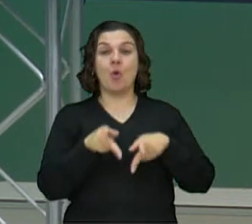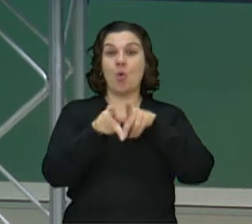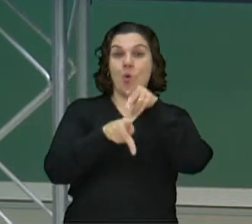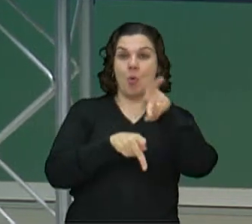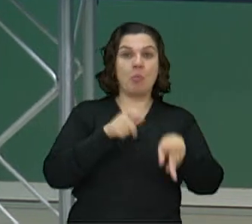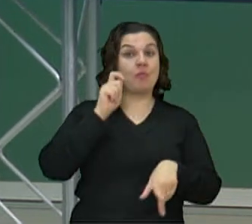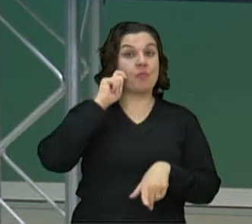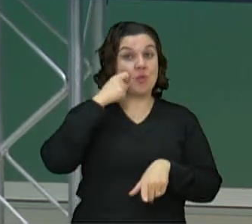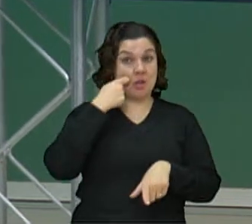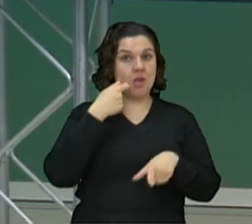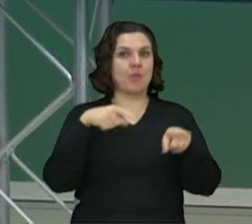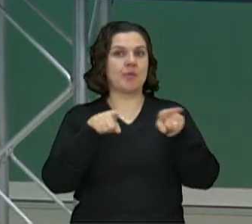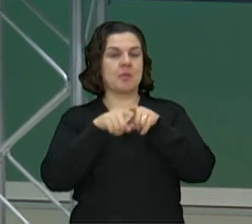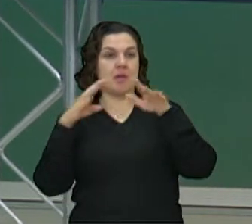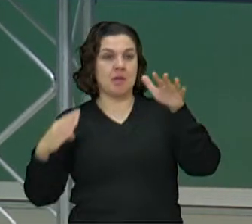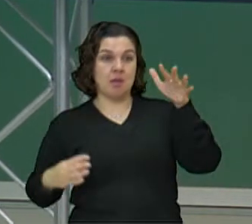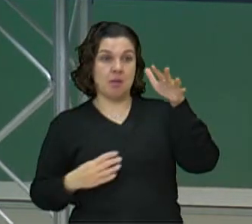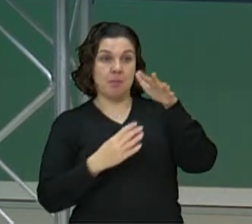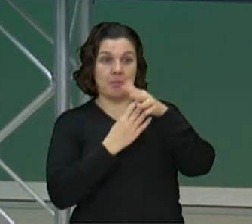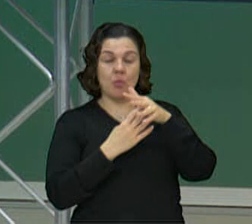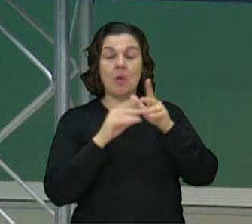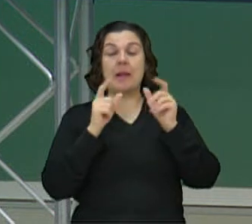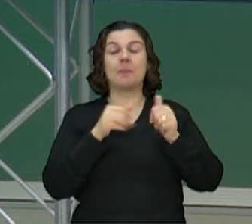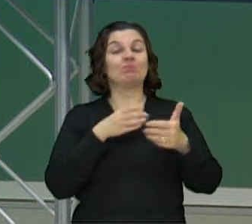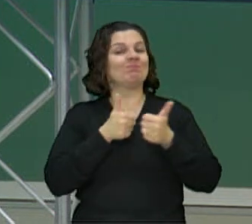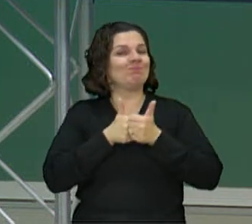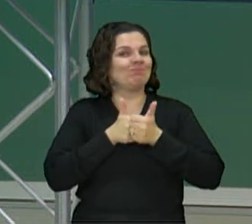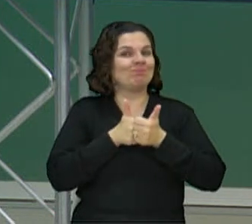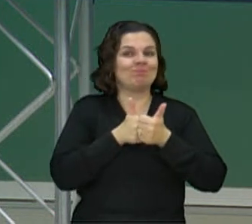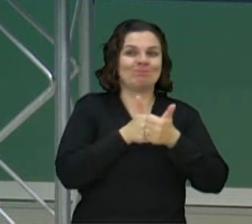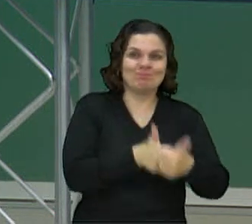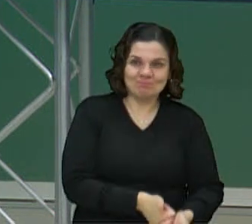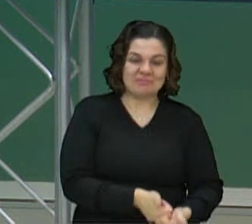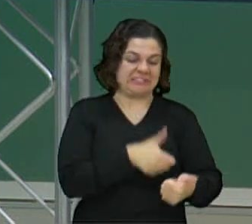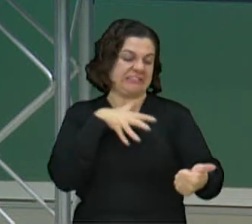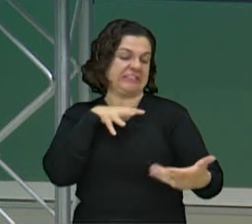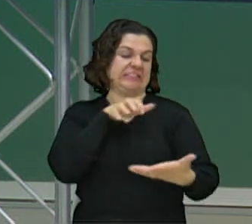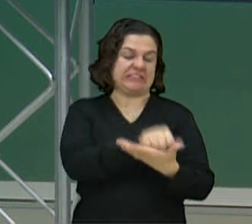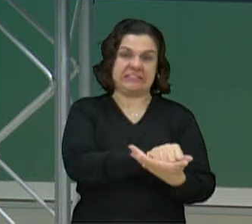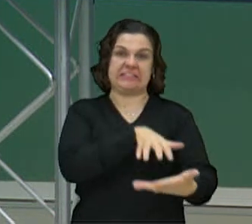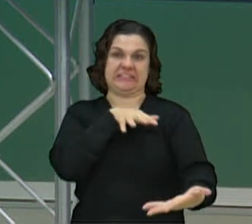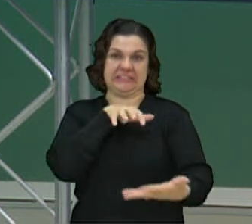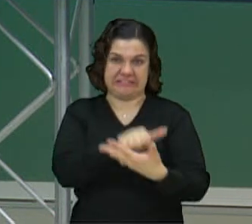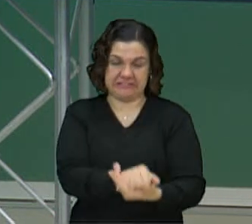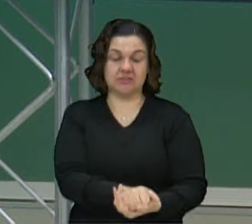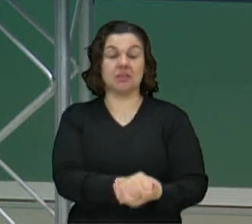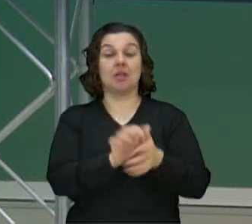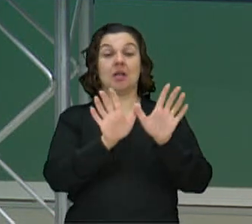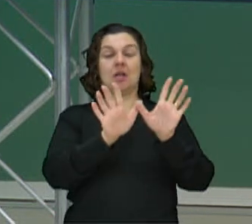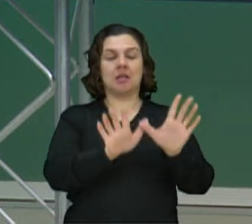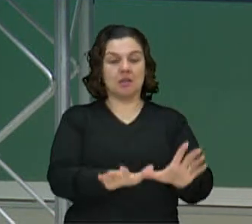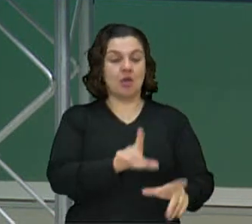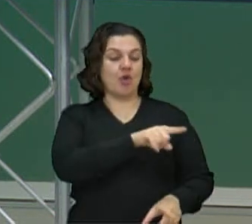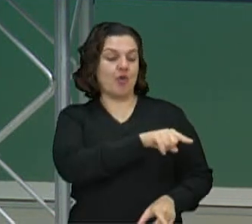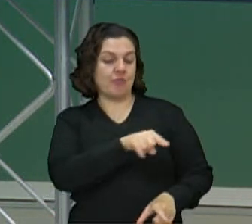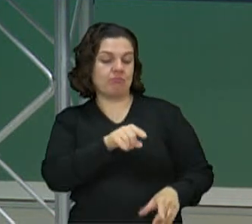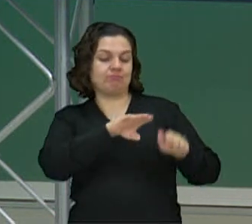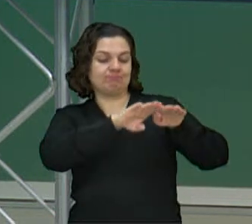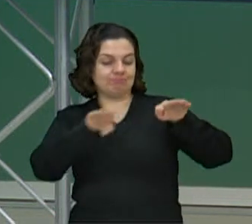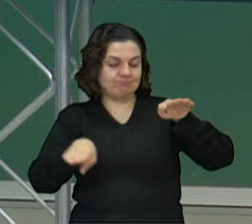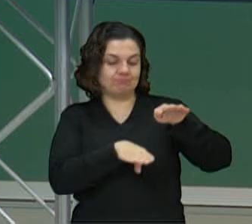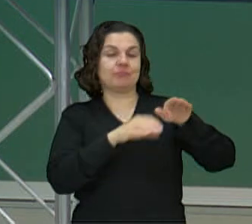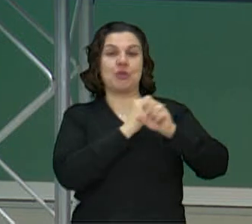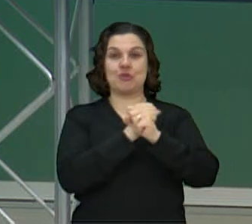e a população de imigrantes, eles eram muito perseguidos. Então, vistos de maneira inferior